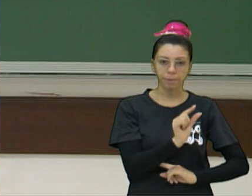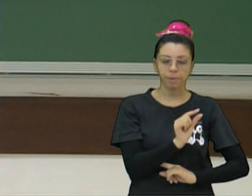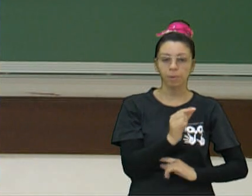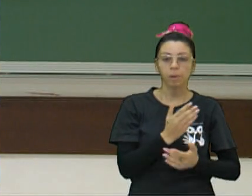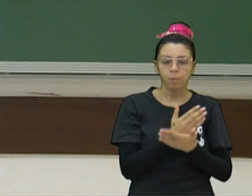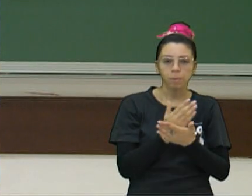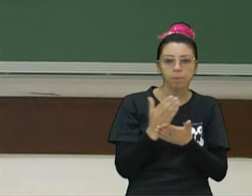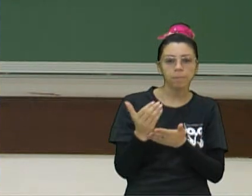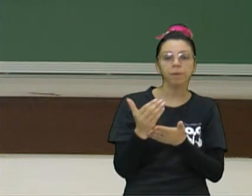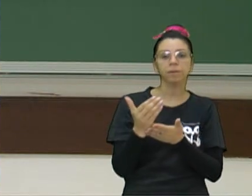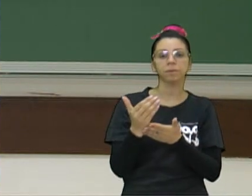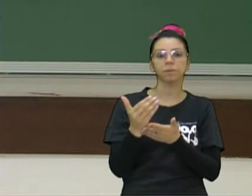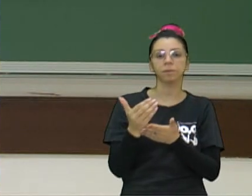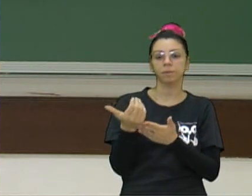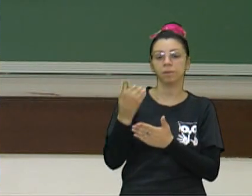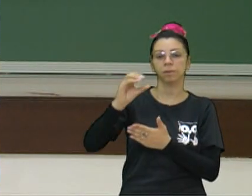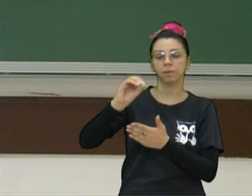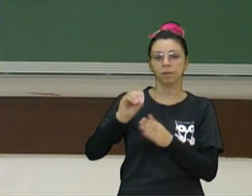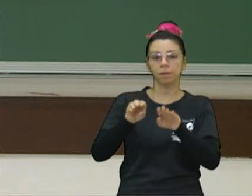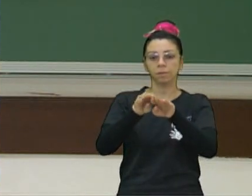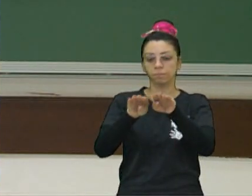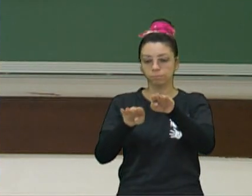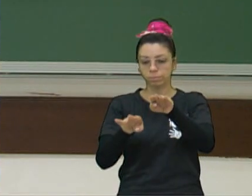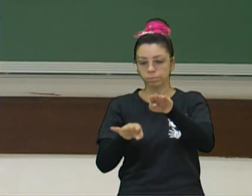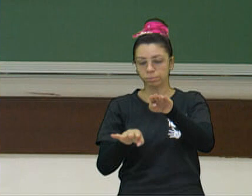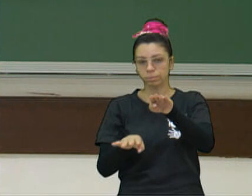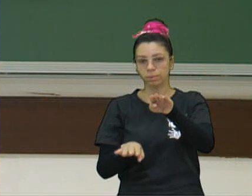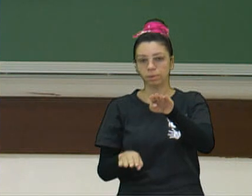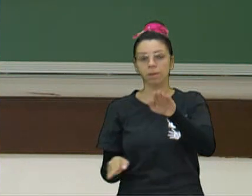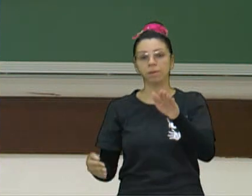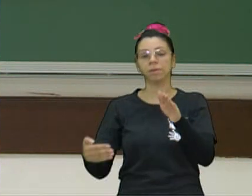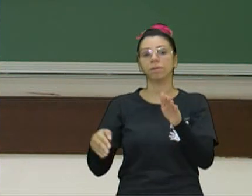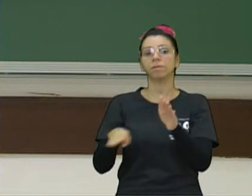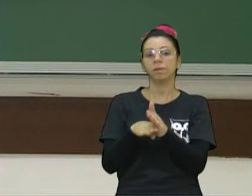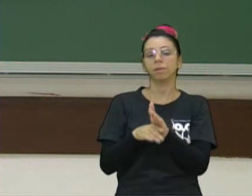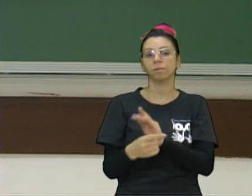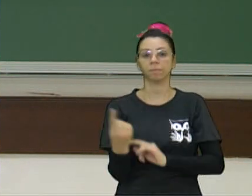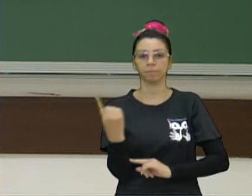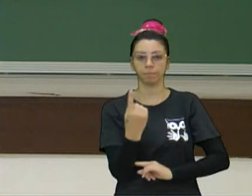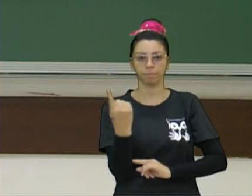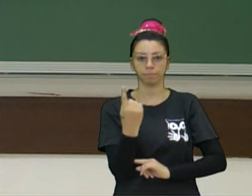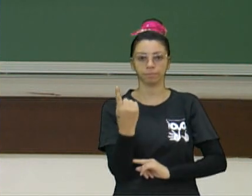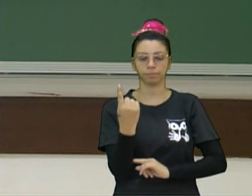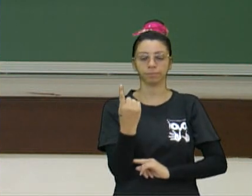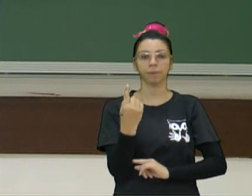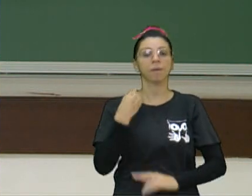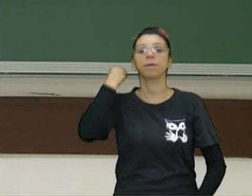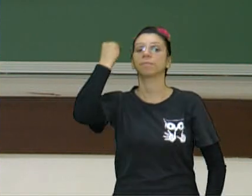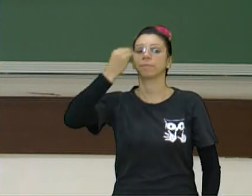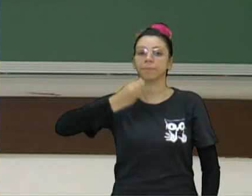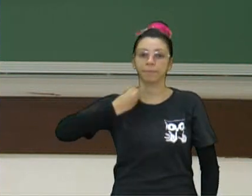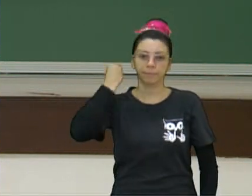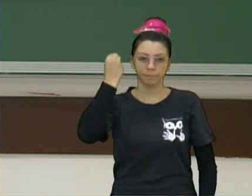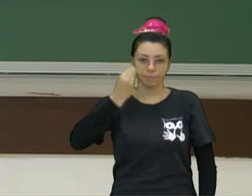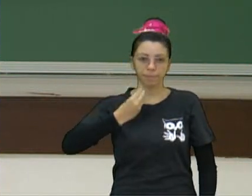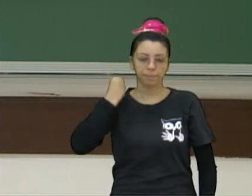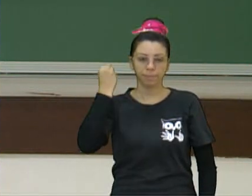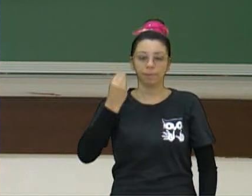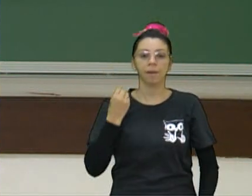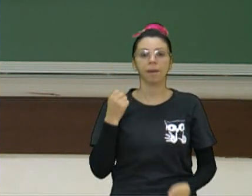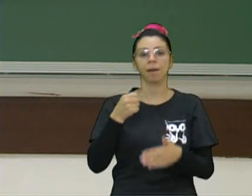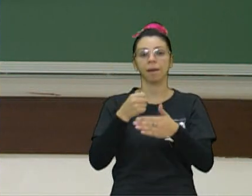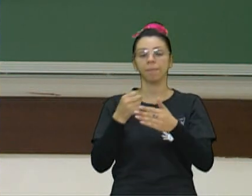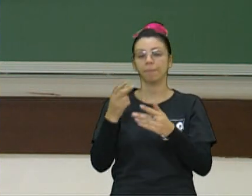10º, quanto mais ele vai descendo, vai diminuindo até chegar no primeiro, mais experiente vai ser o lutador, né?